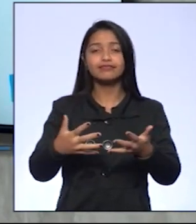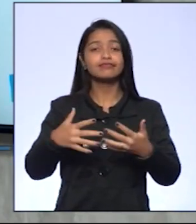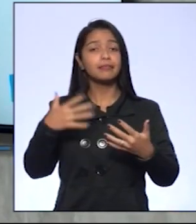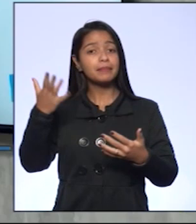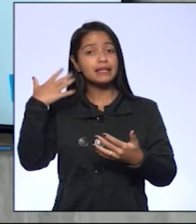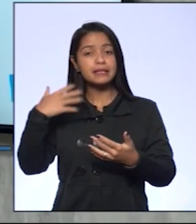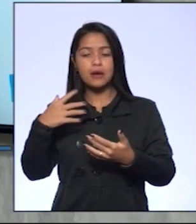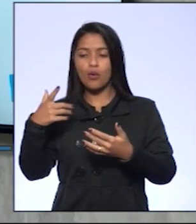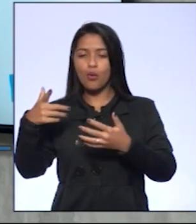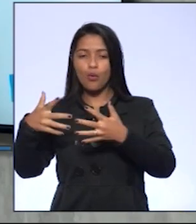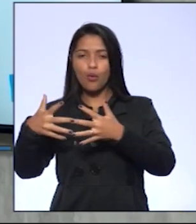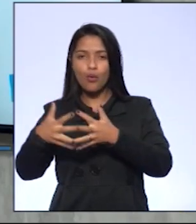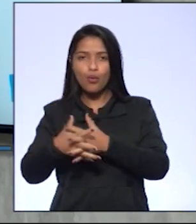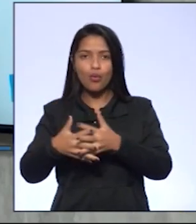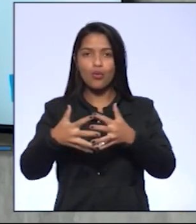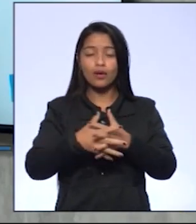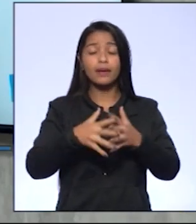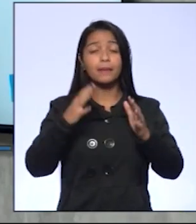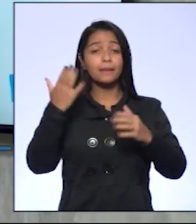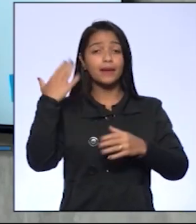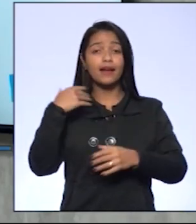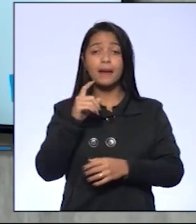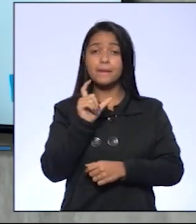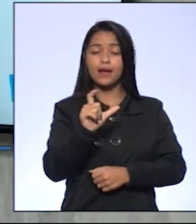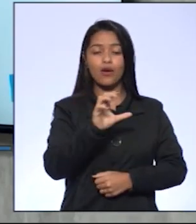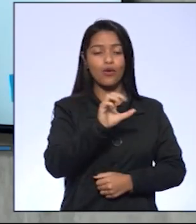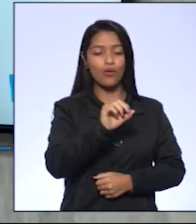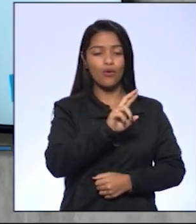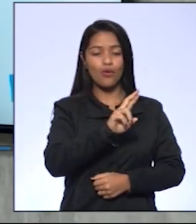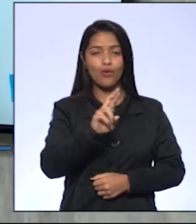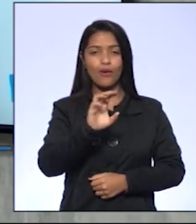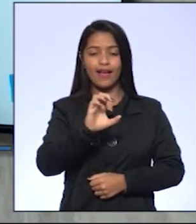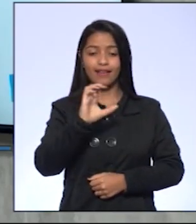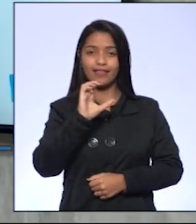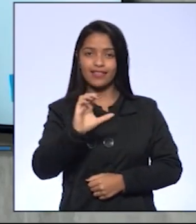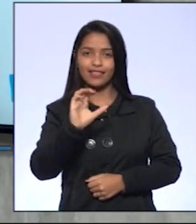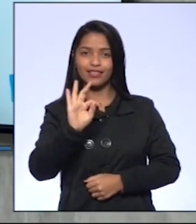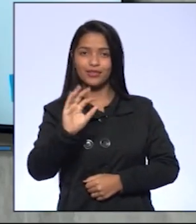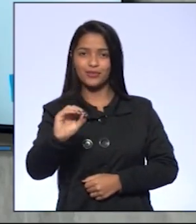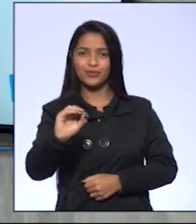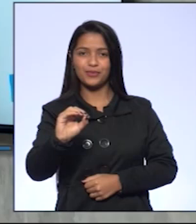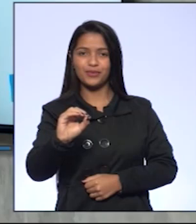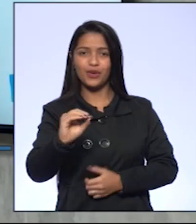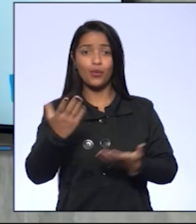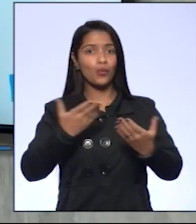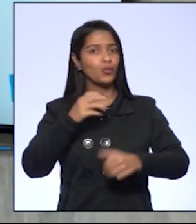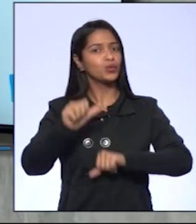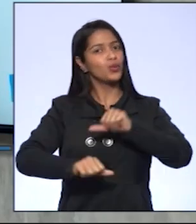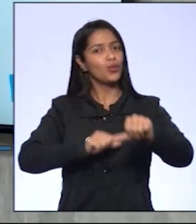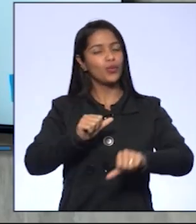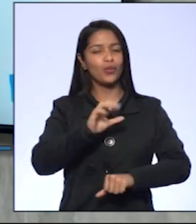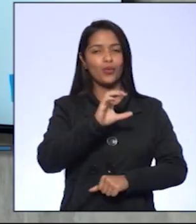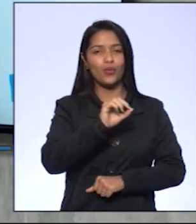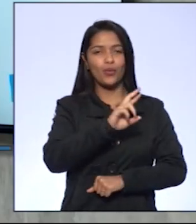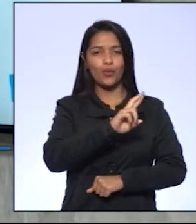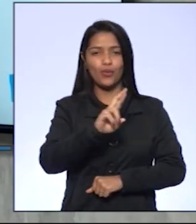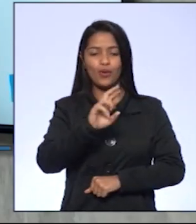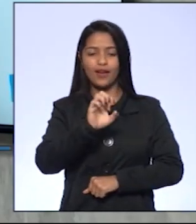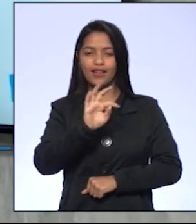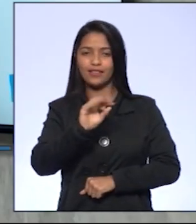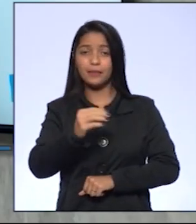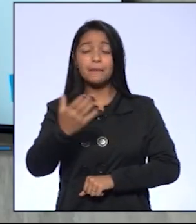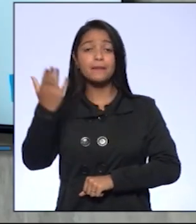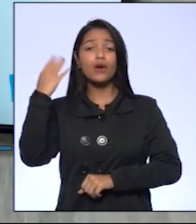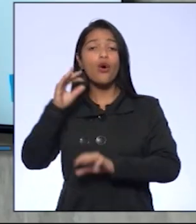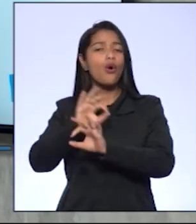você tem, quer ver? Correcto. Quem usa correcto? O correcto hoje é o correto. O ótimo, sabe como é